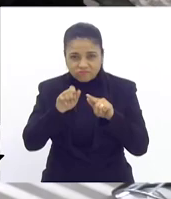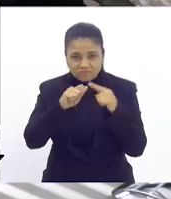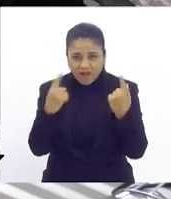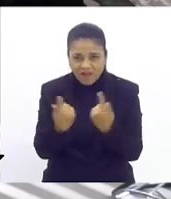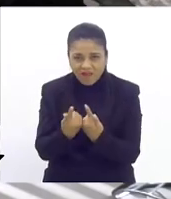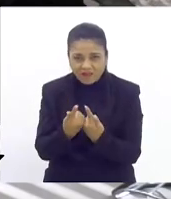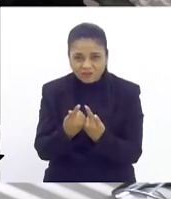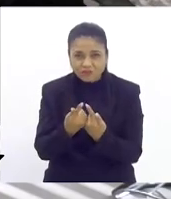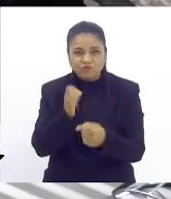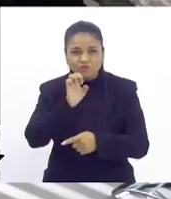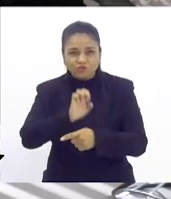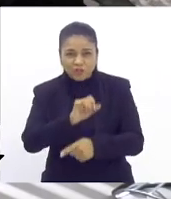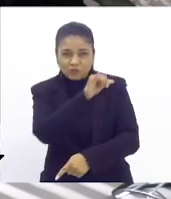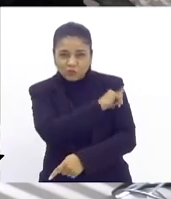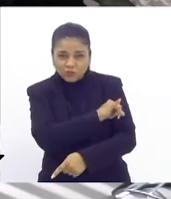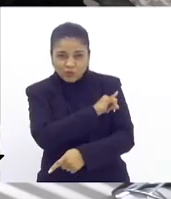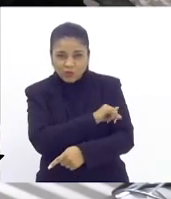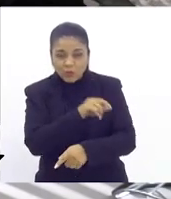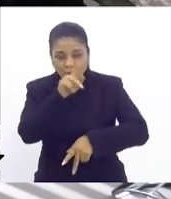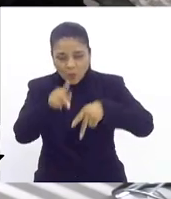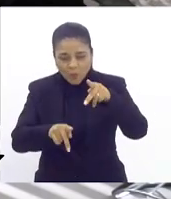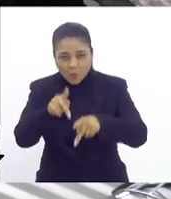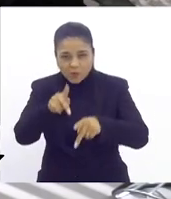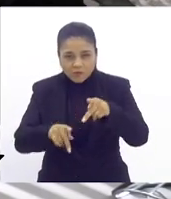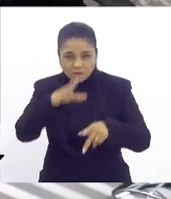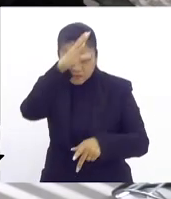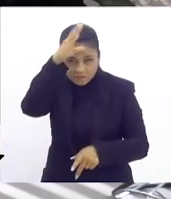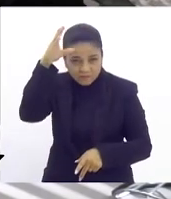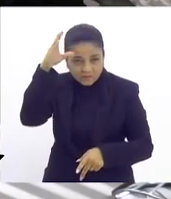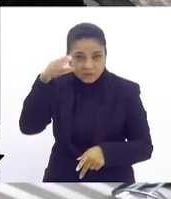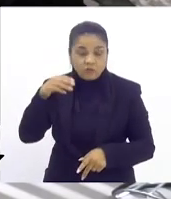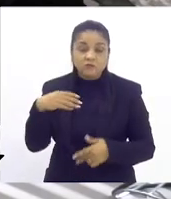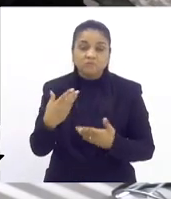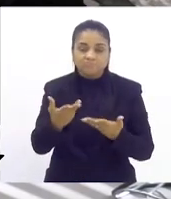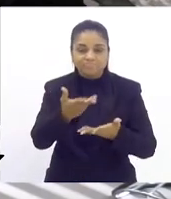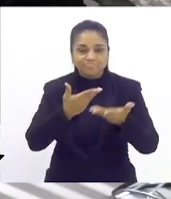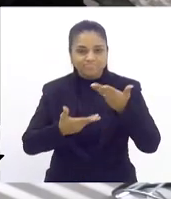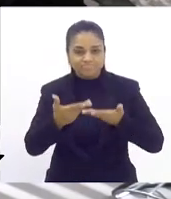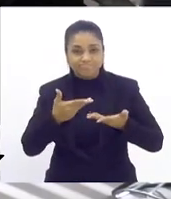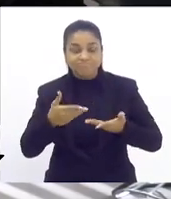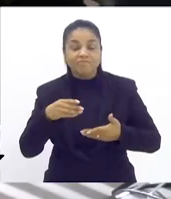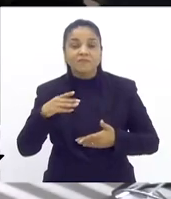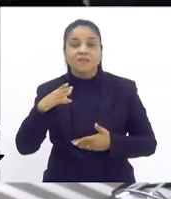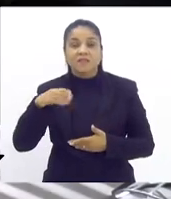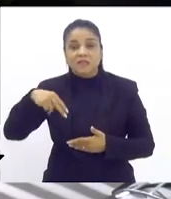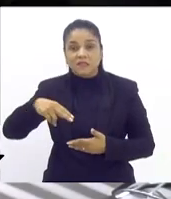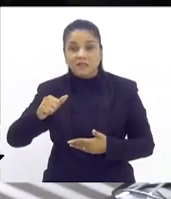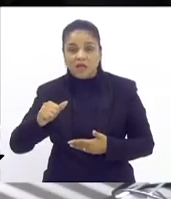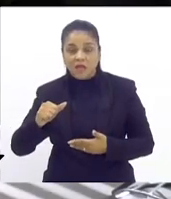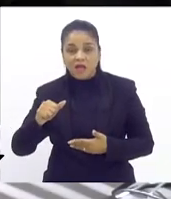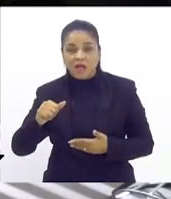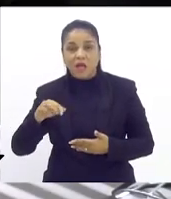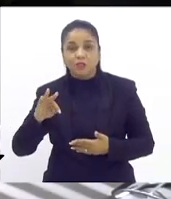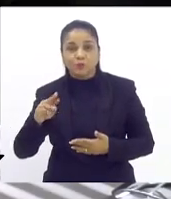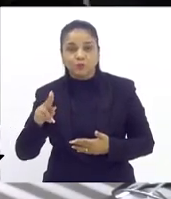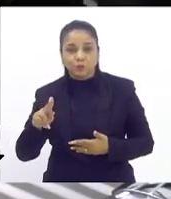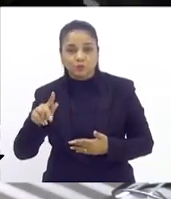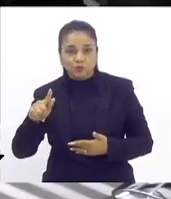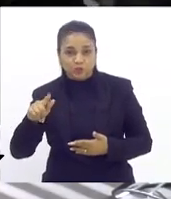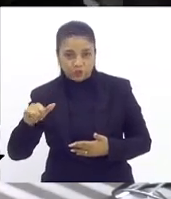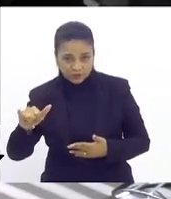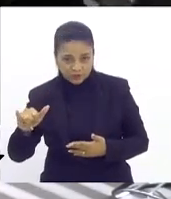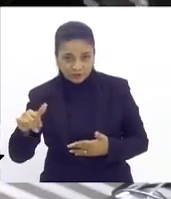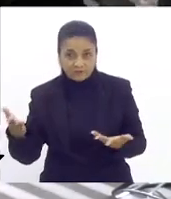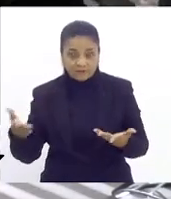e com os usuários do serviço Danados a todo momento eu falo da pessoa